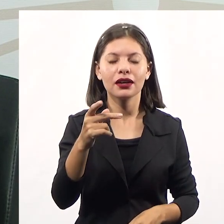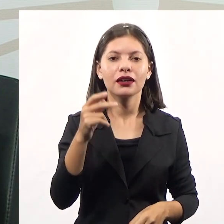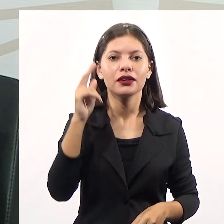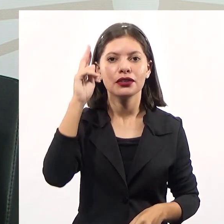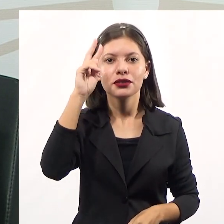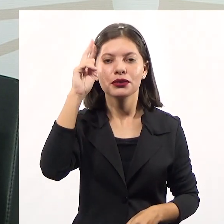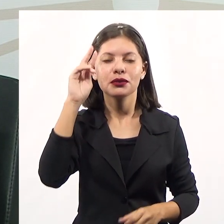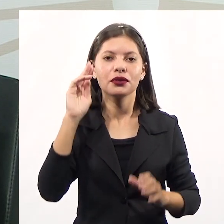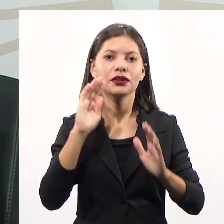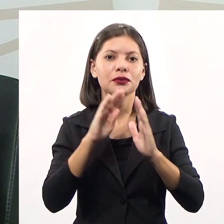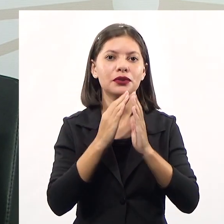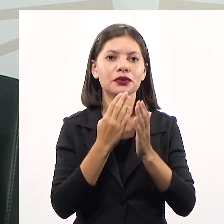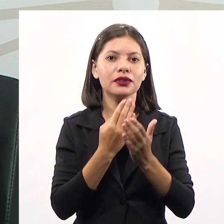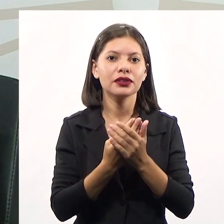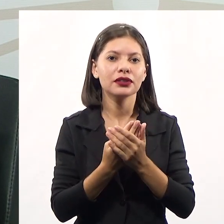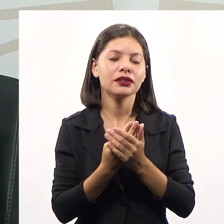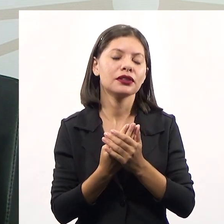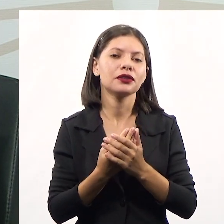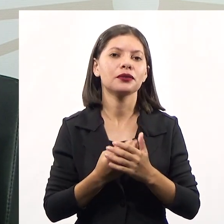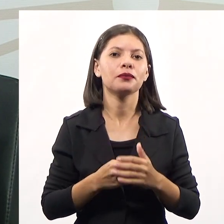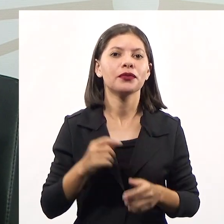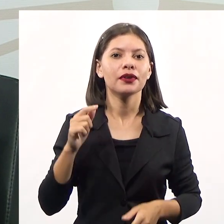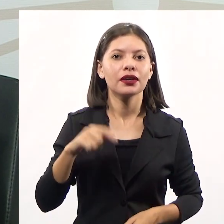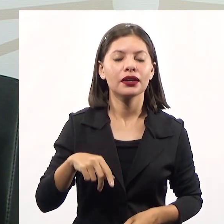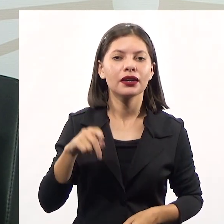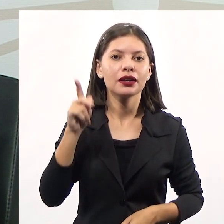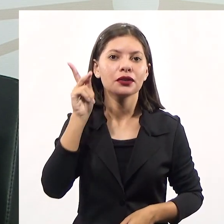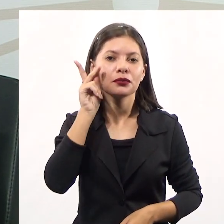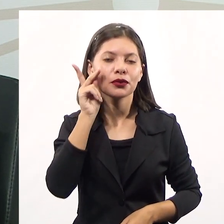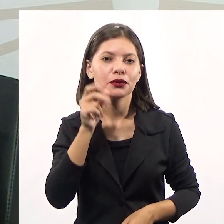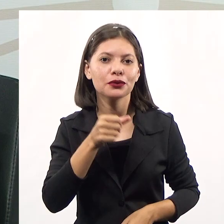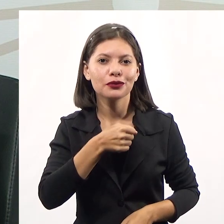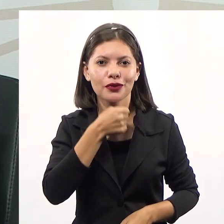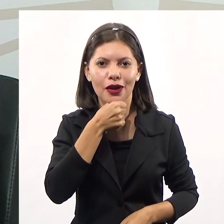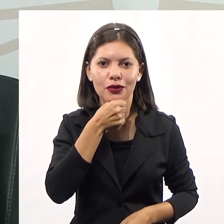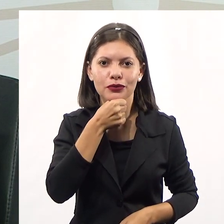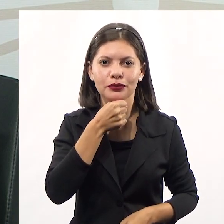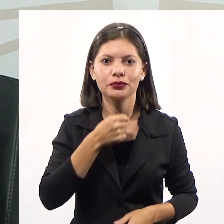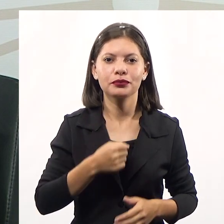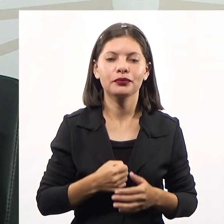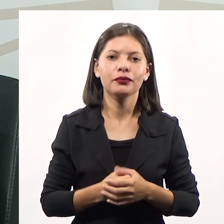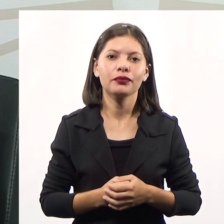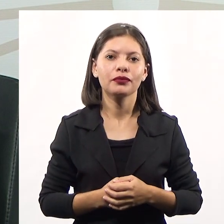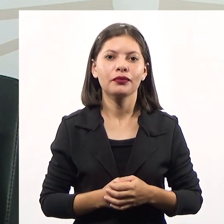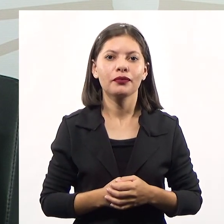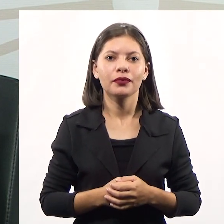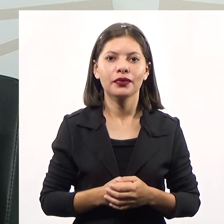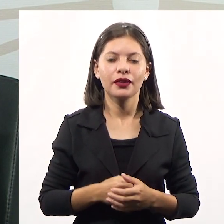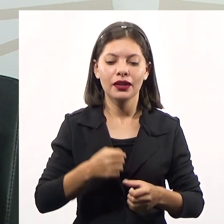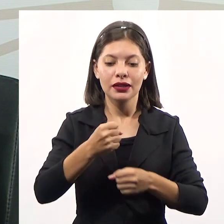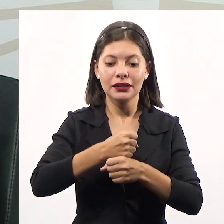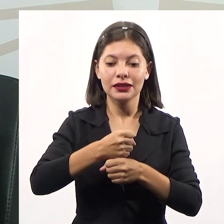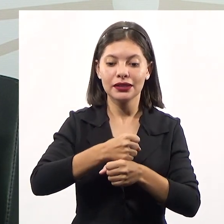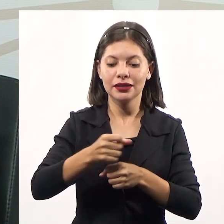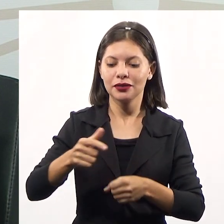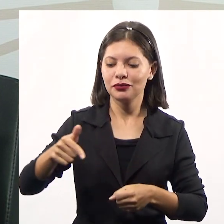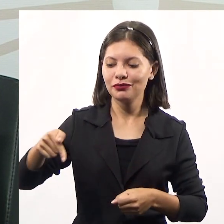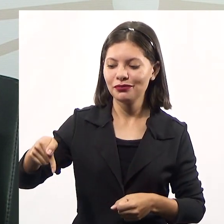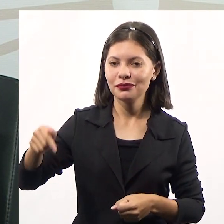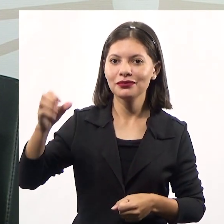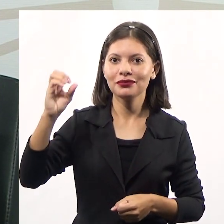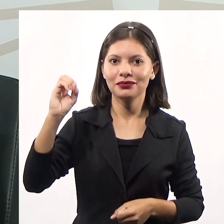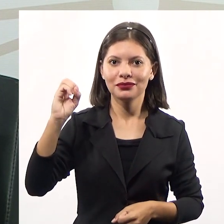uma instituição de ensino. Uma instituição de ensino aqui de Porto Velho, que possui mais de 70 anos